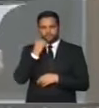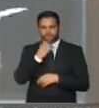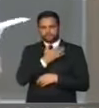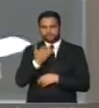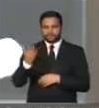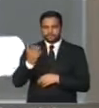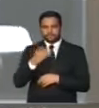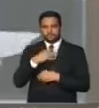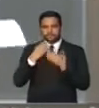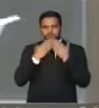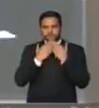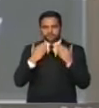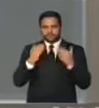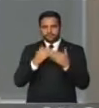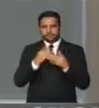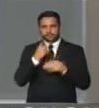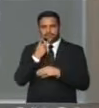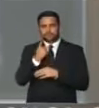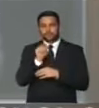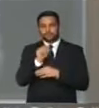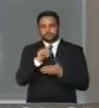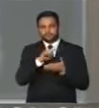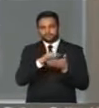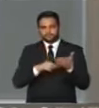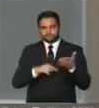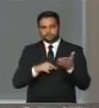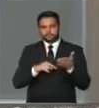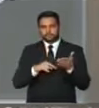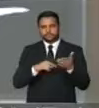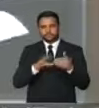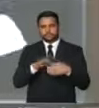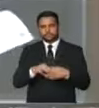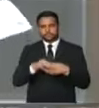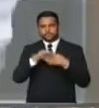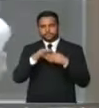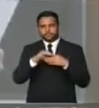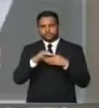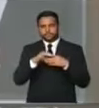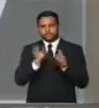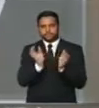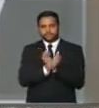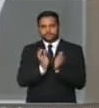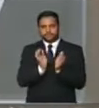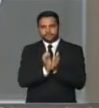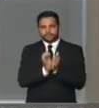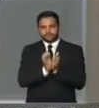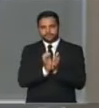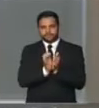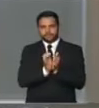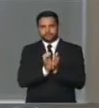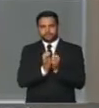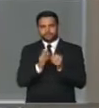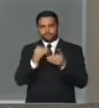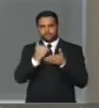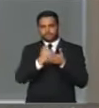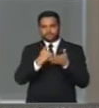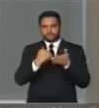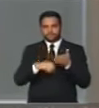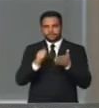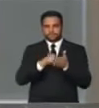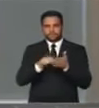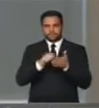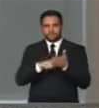deputados. O manifesto diz o seguinte: os líderes dos partidos abaixo